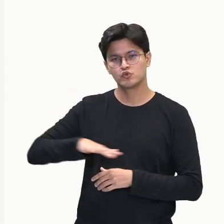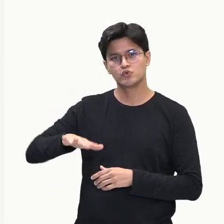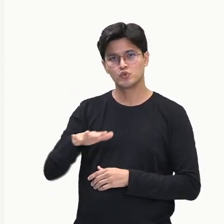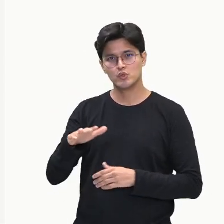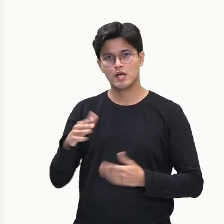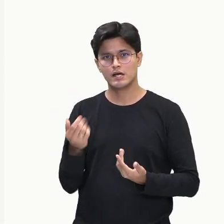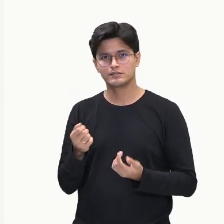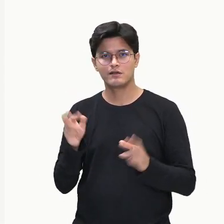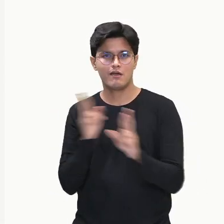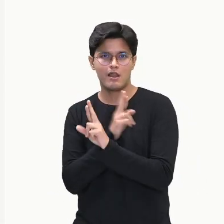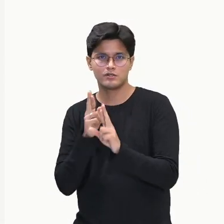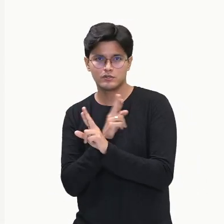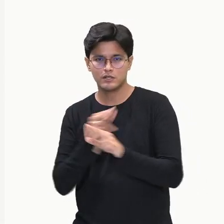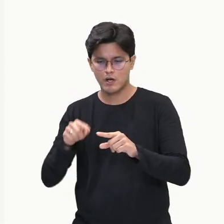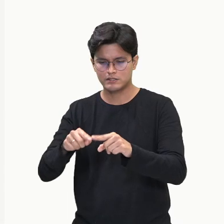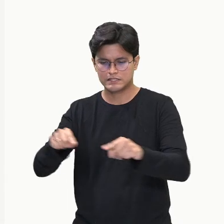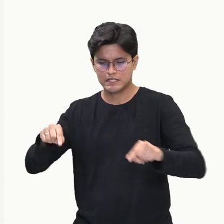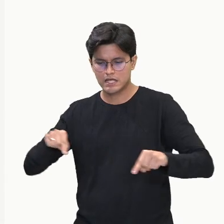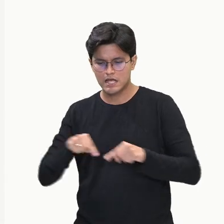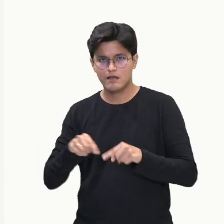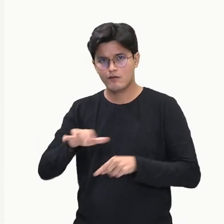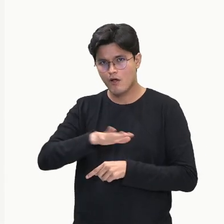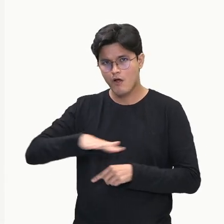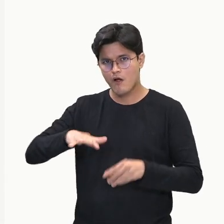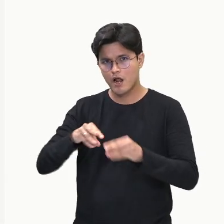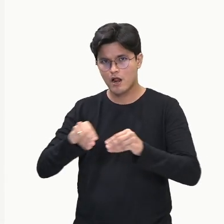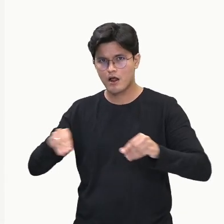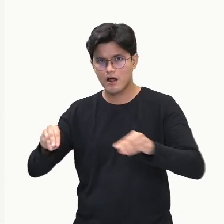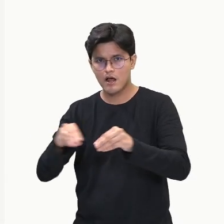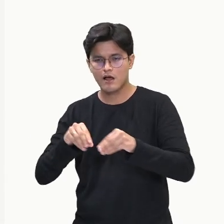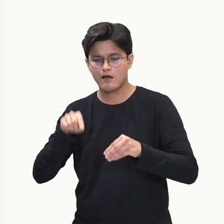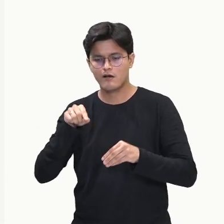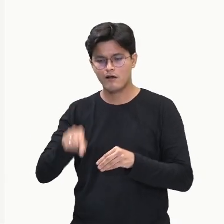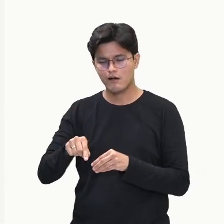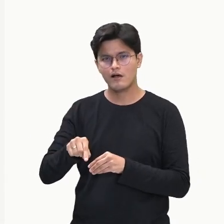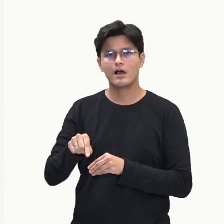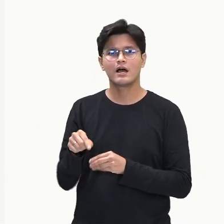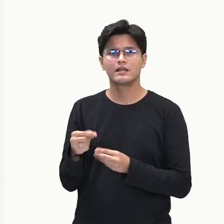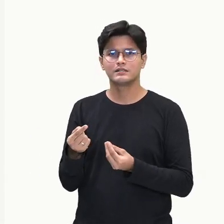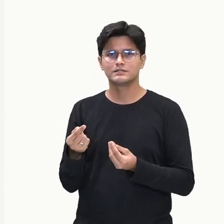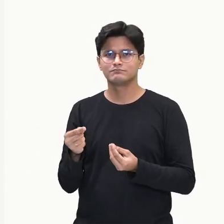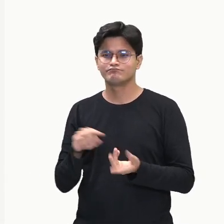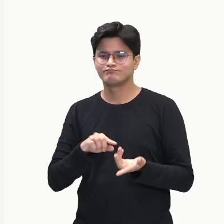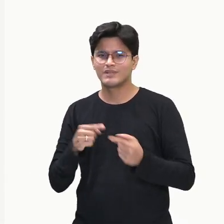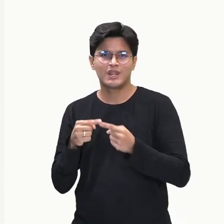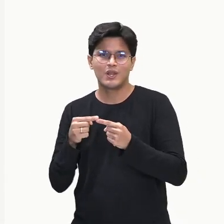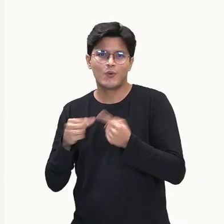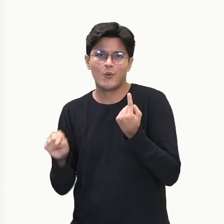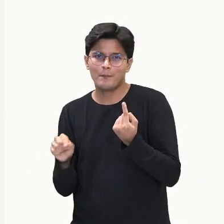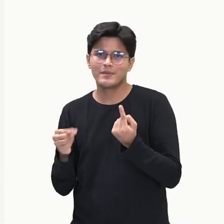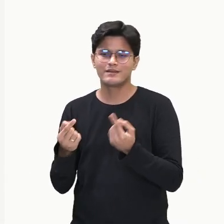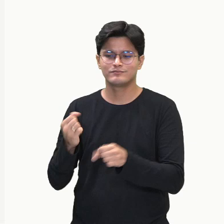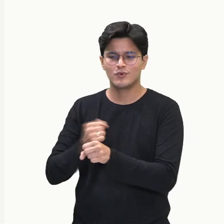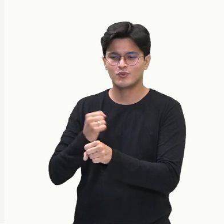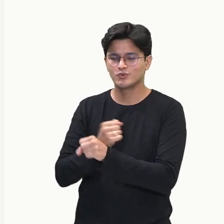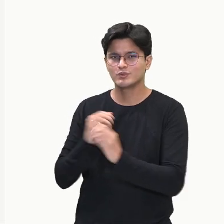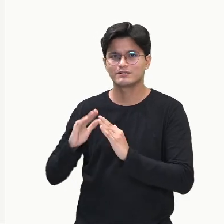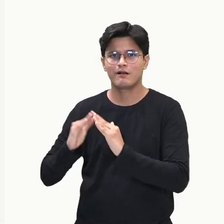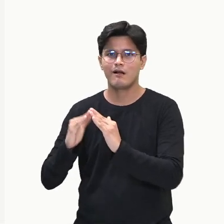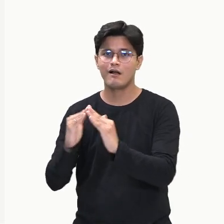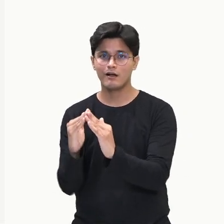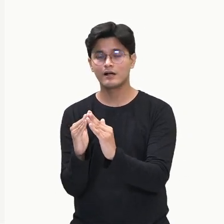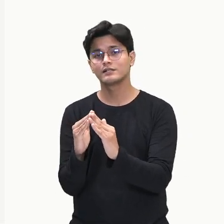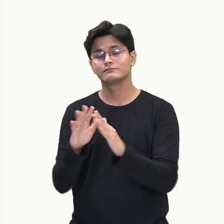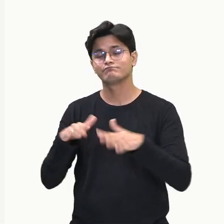físico, tá? Do ponto de vista geomorfológico, dentre outras características, que fizeram com que desabasse, por